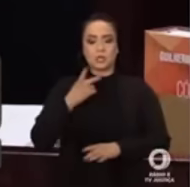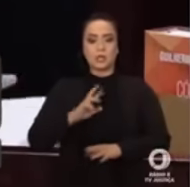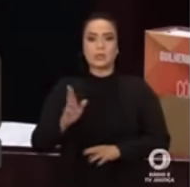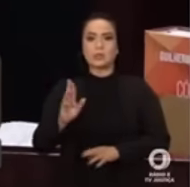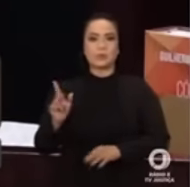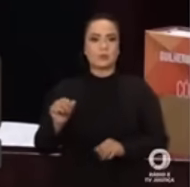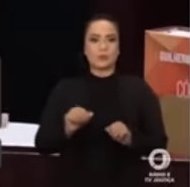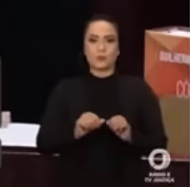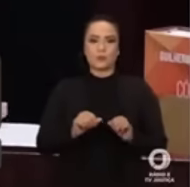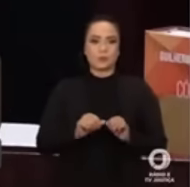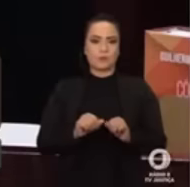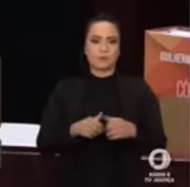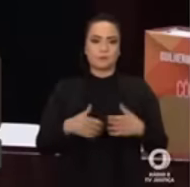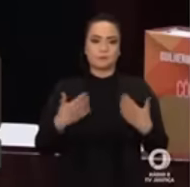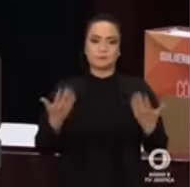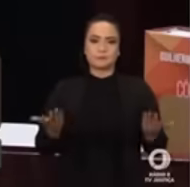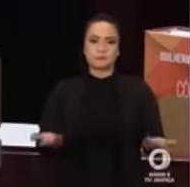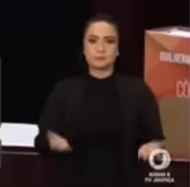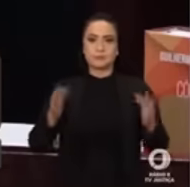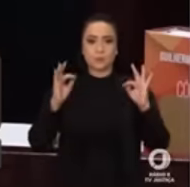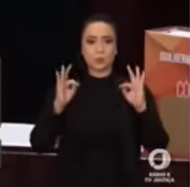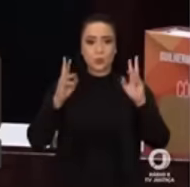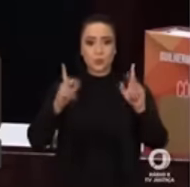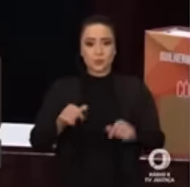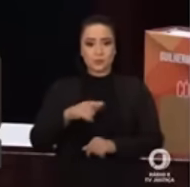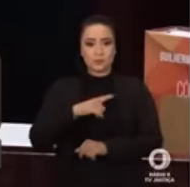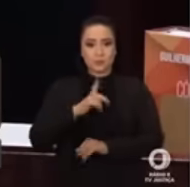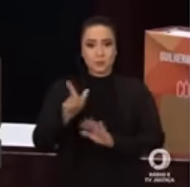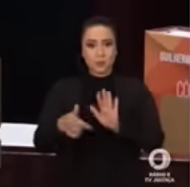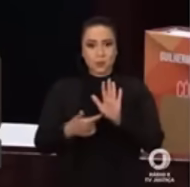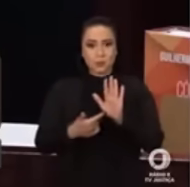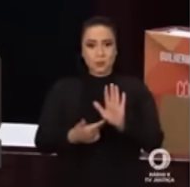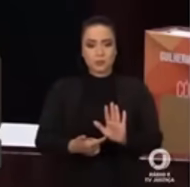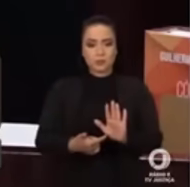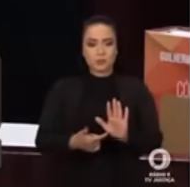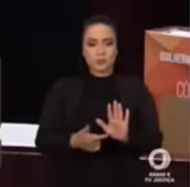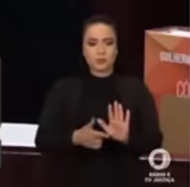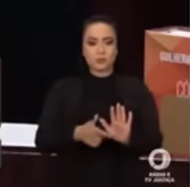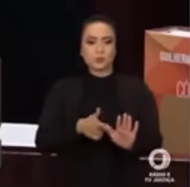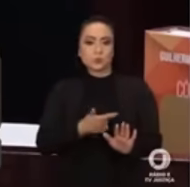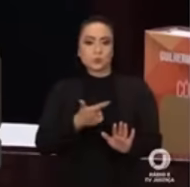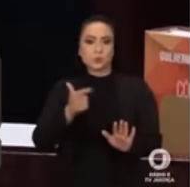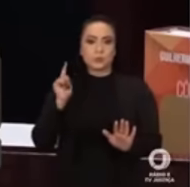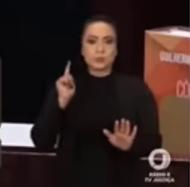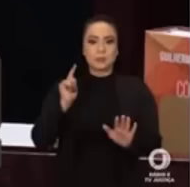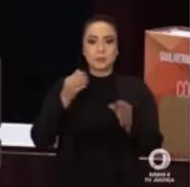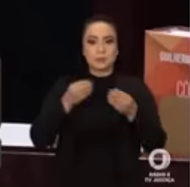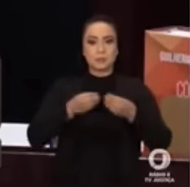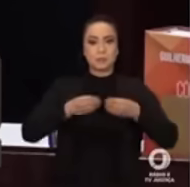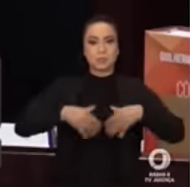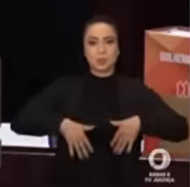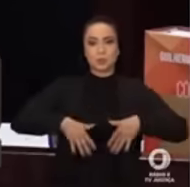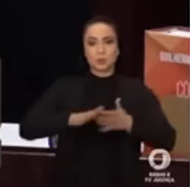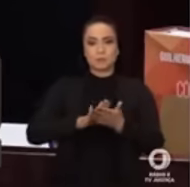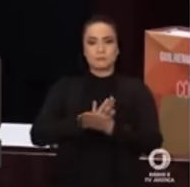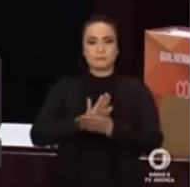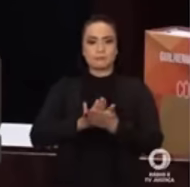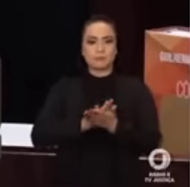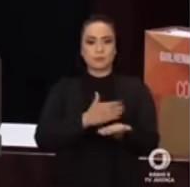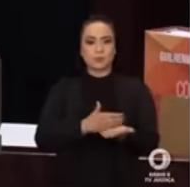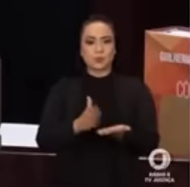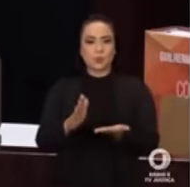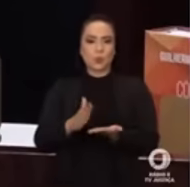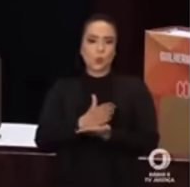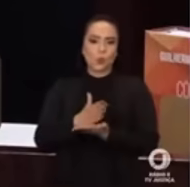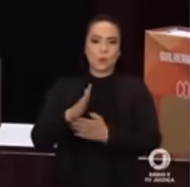feita. Enfim, de tudo que se tem apresentado, não consta nem prejuízo a partir de algum